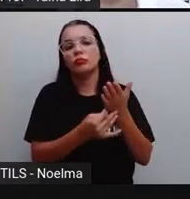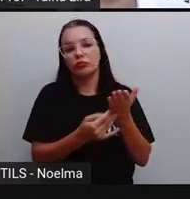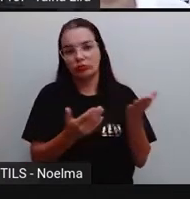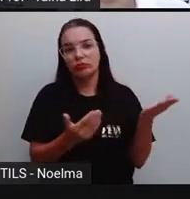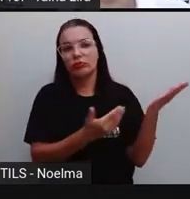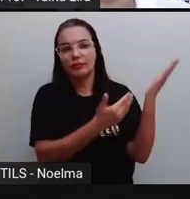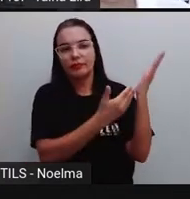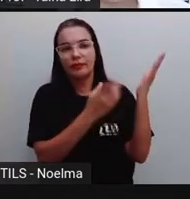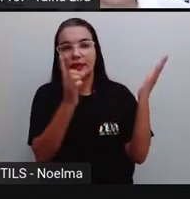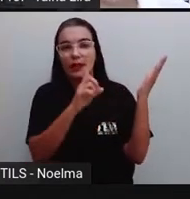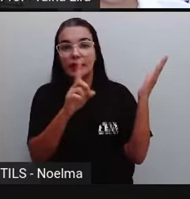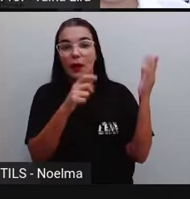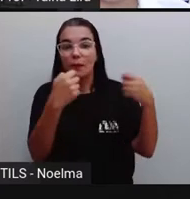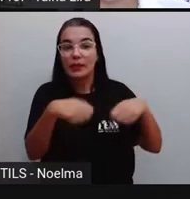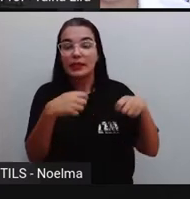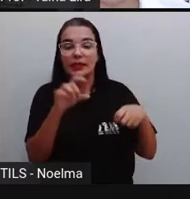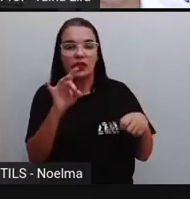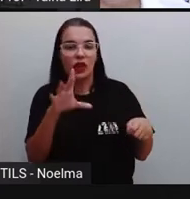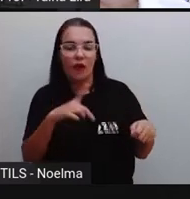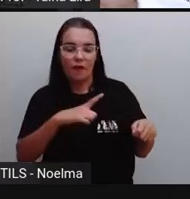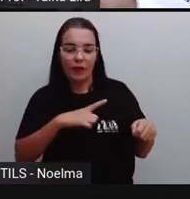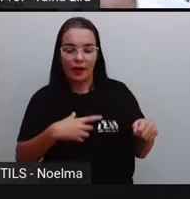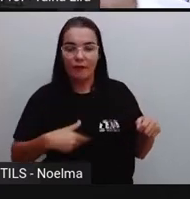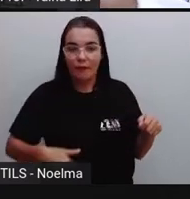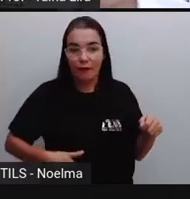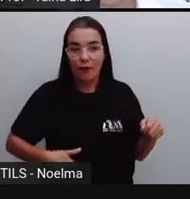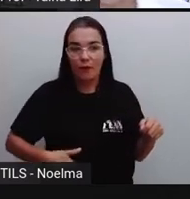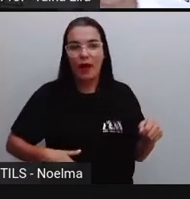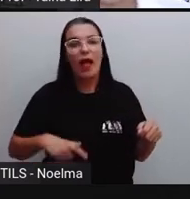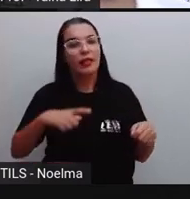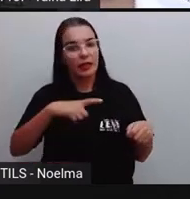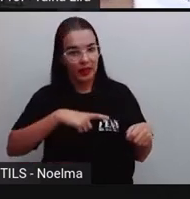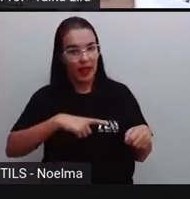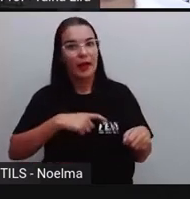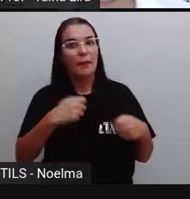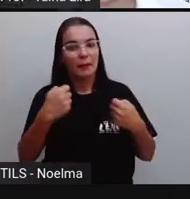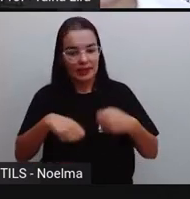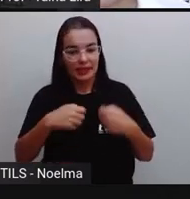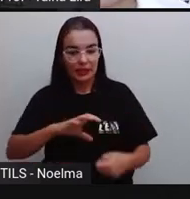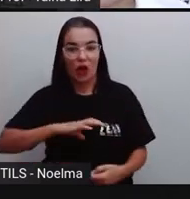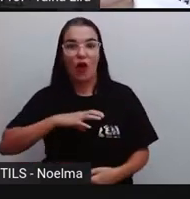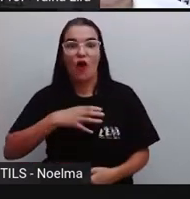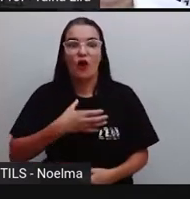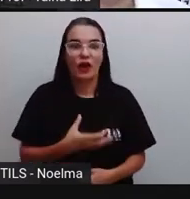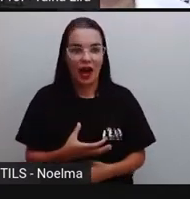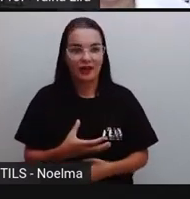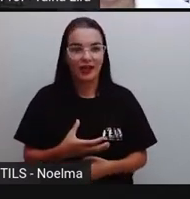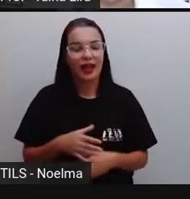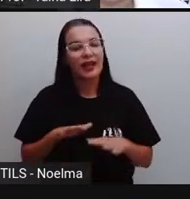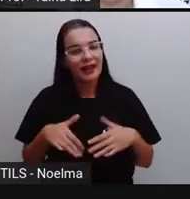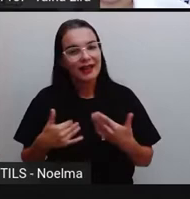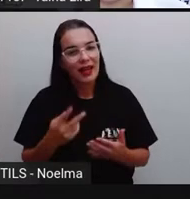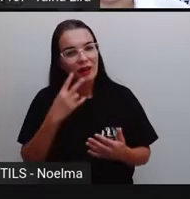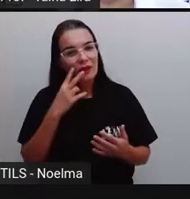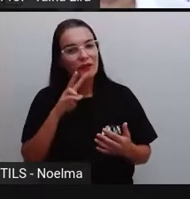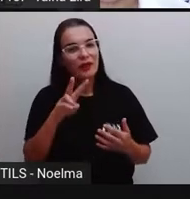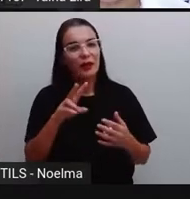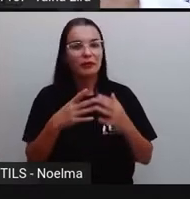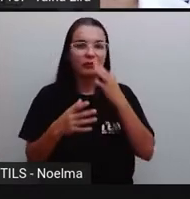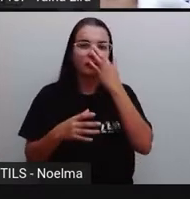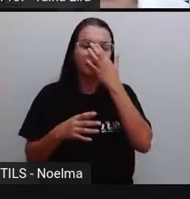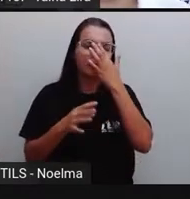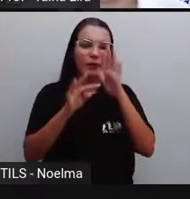fome, tem que ter coragem, ou seja, para comer aí o hambúrguer, né, tem que ter coragem. Então, é